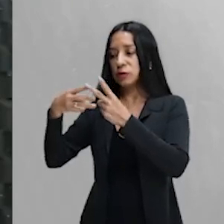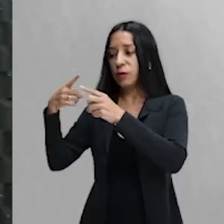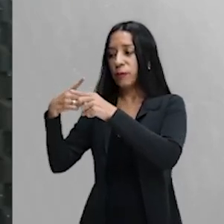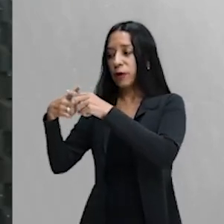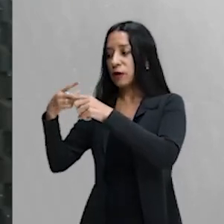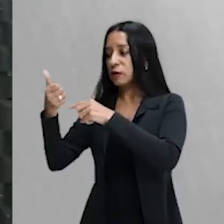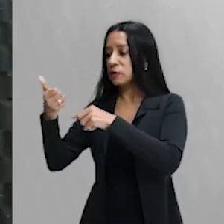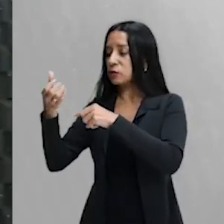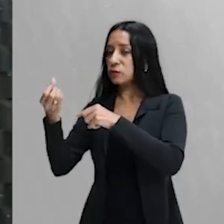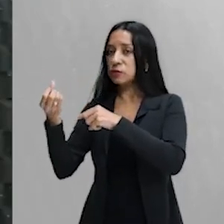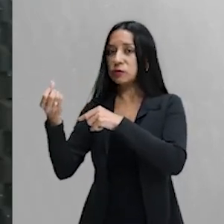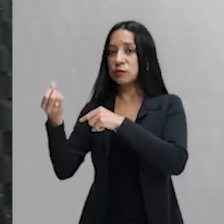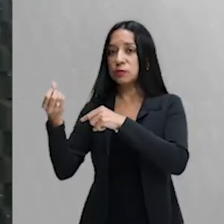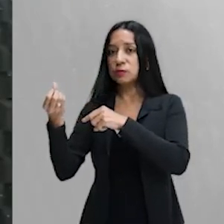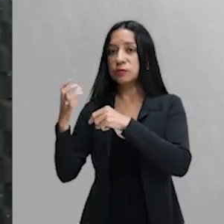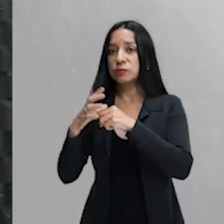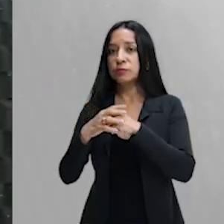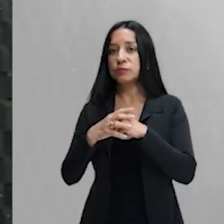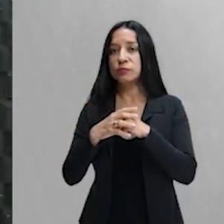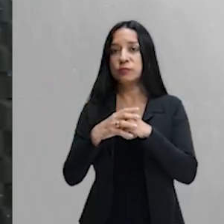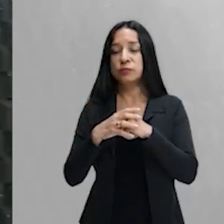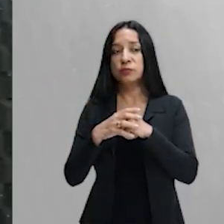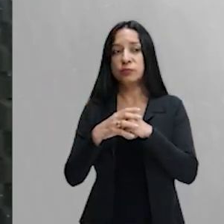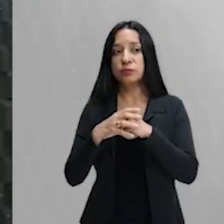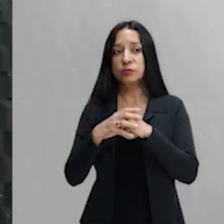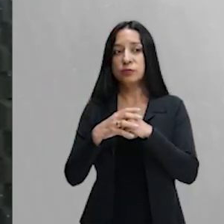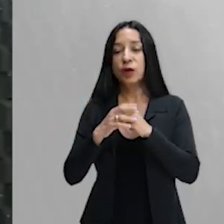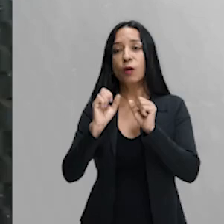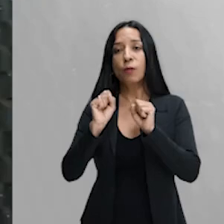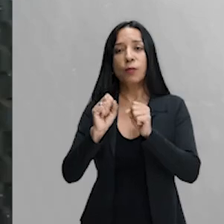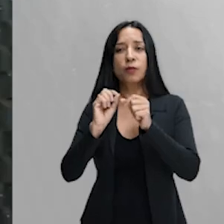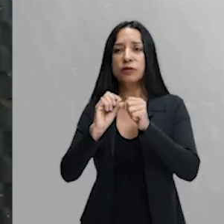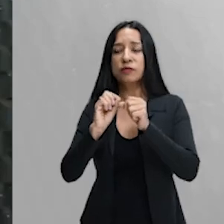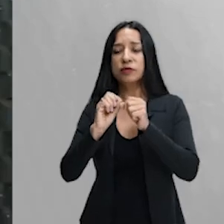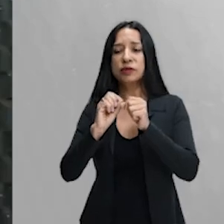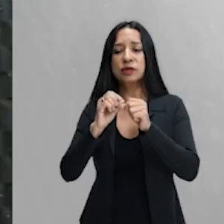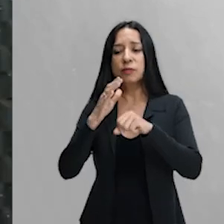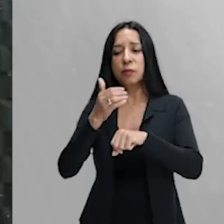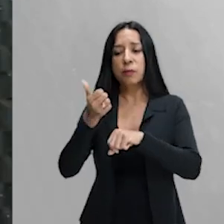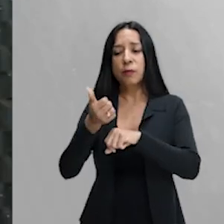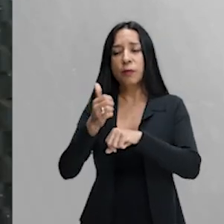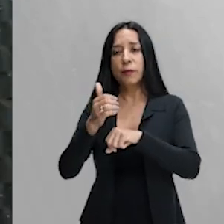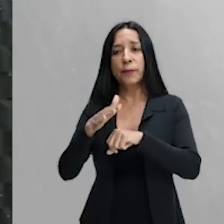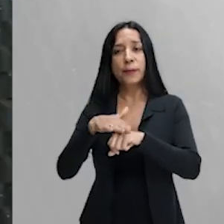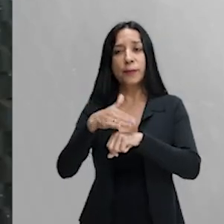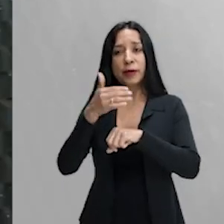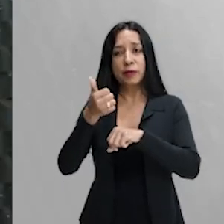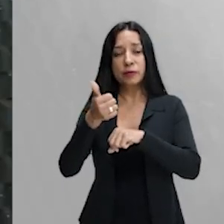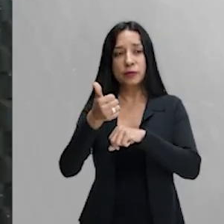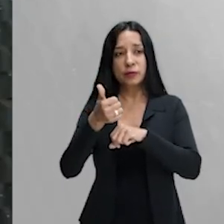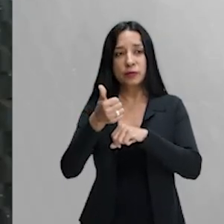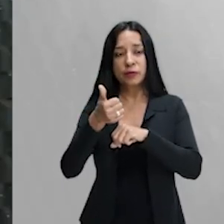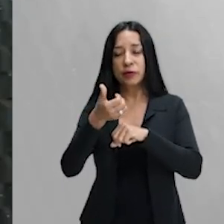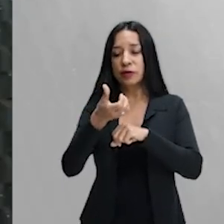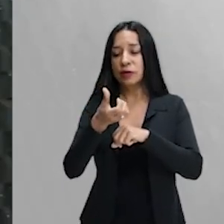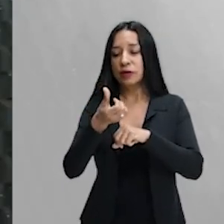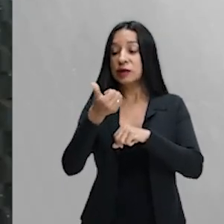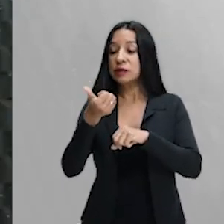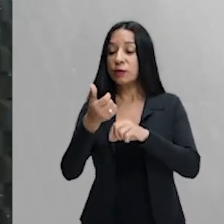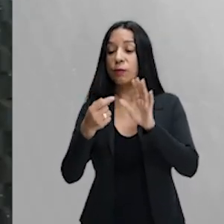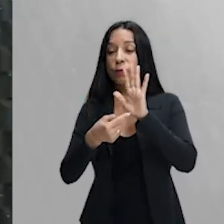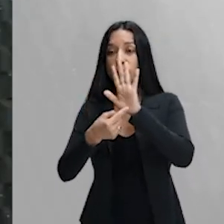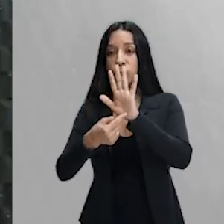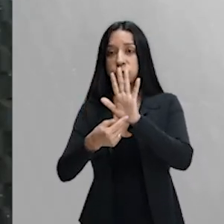mais 16. A única coisa que você pode fazer para melhorar essa expressão aqui é colocar esse 16 em